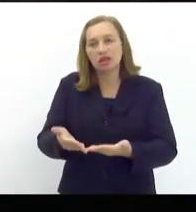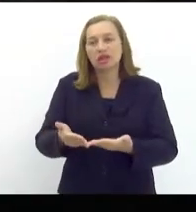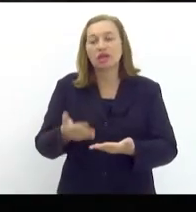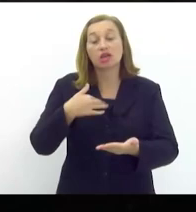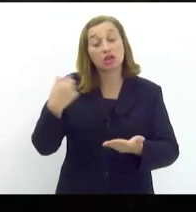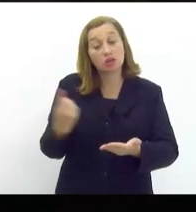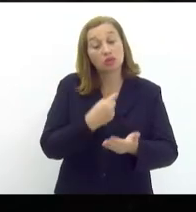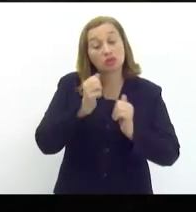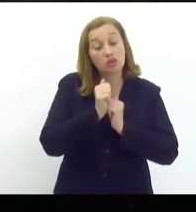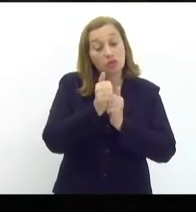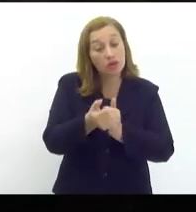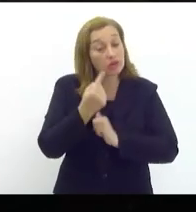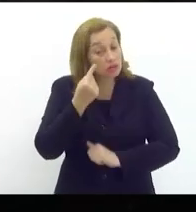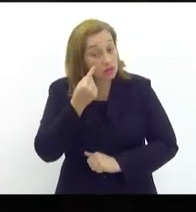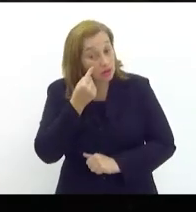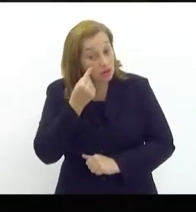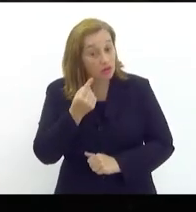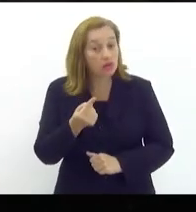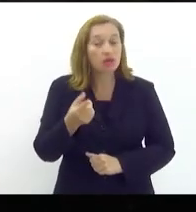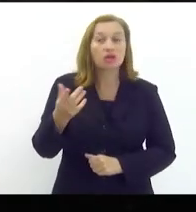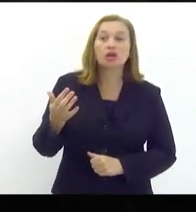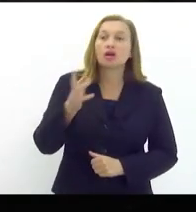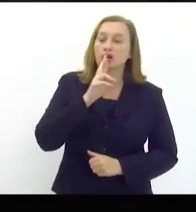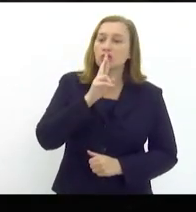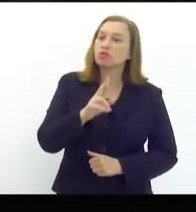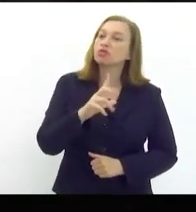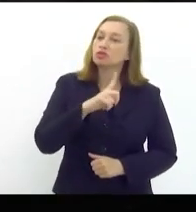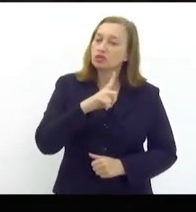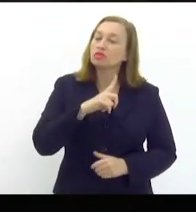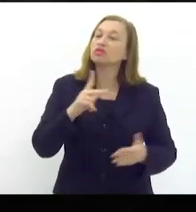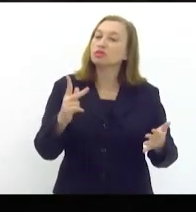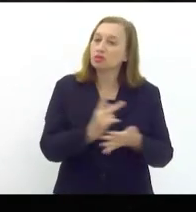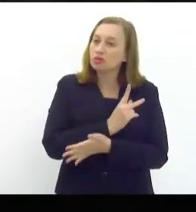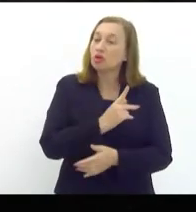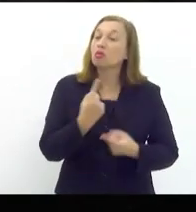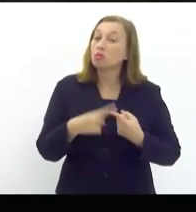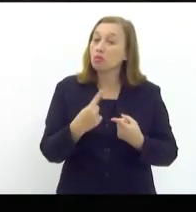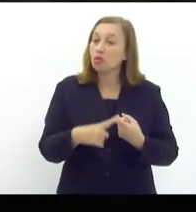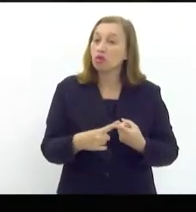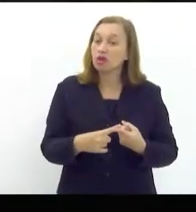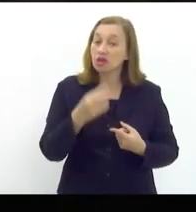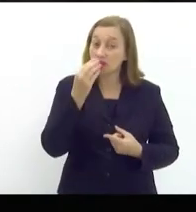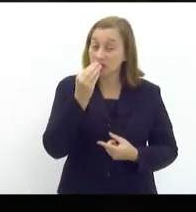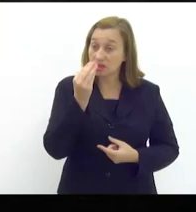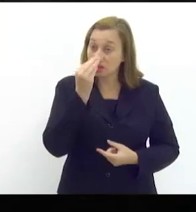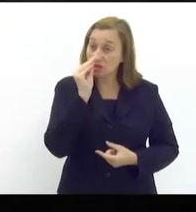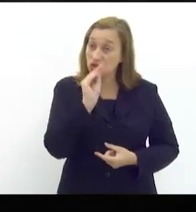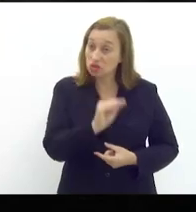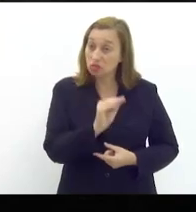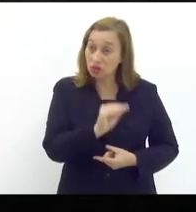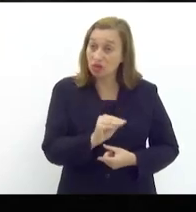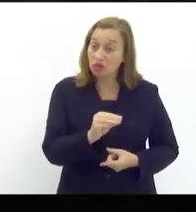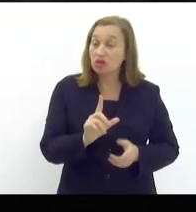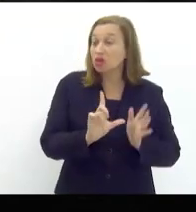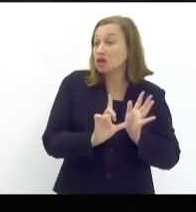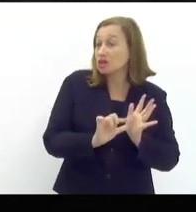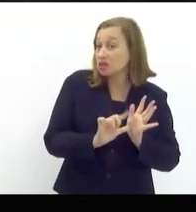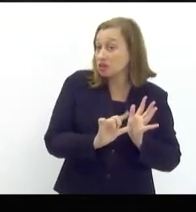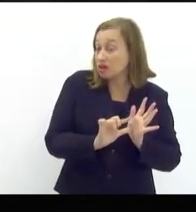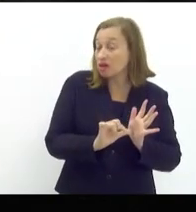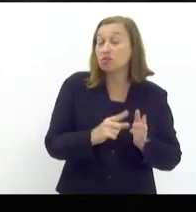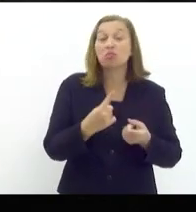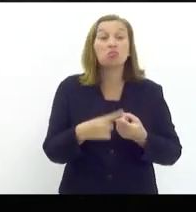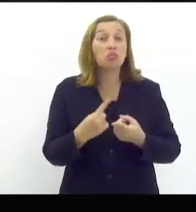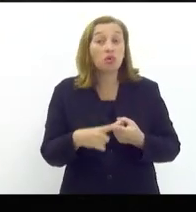a gente acompanhasse de perto estivesse uma resposta do que tá acontecendo porque esse descaso todo é porque esse atraso todo porque